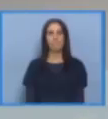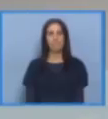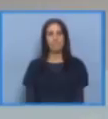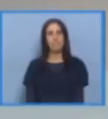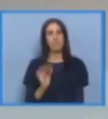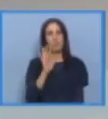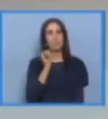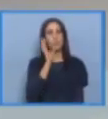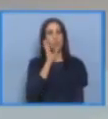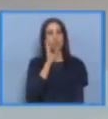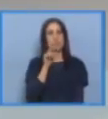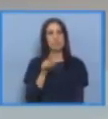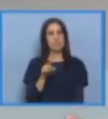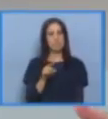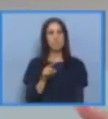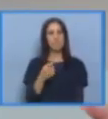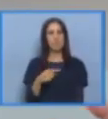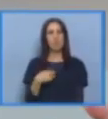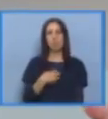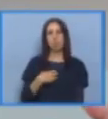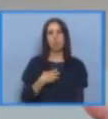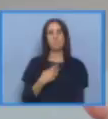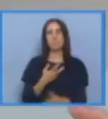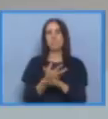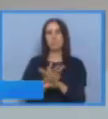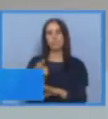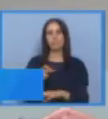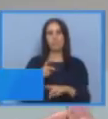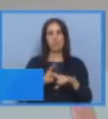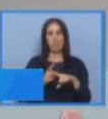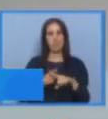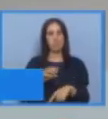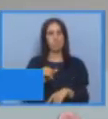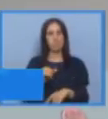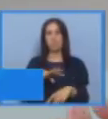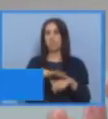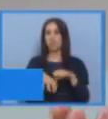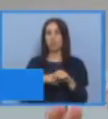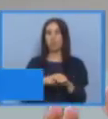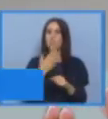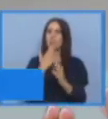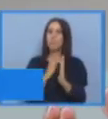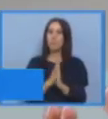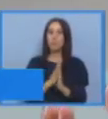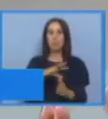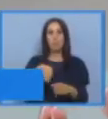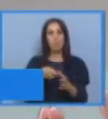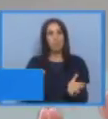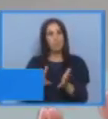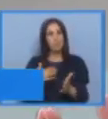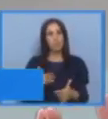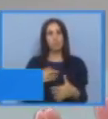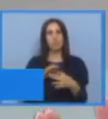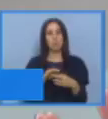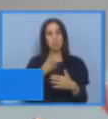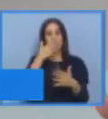Olá, muito boa tarde. Desta vez o drama dos incêndios atingiu a Grécia, uma tragédia que é também um apelo ao envolvimento